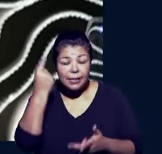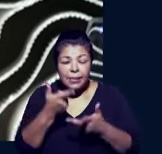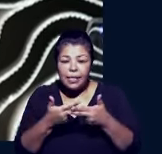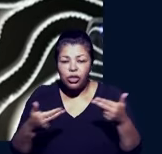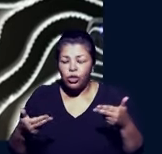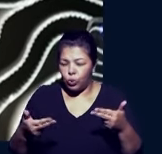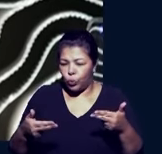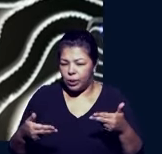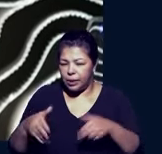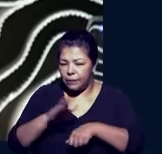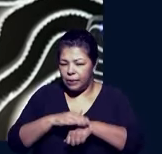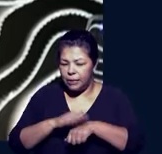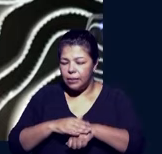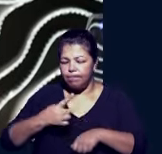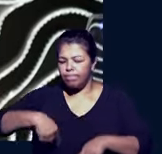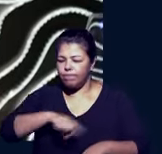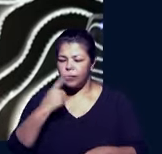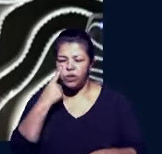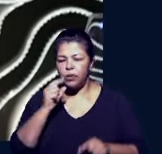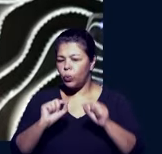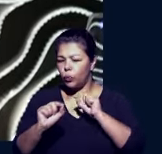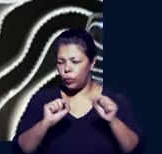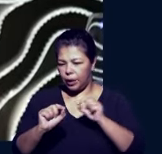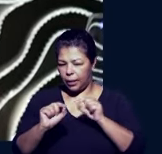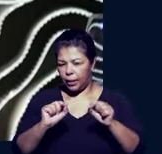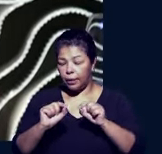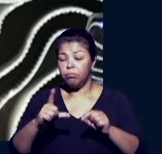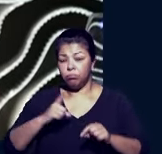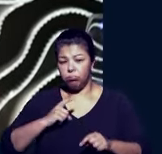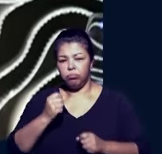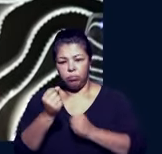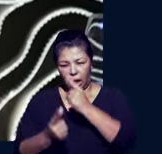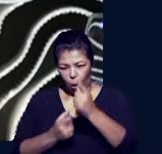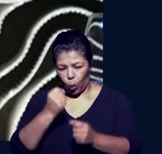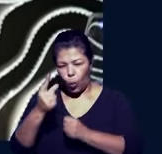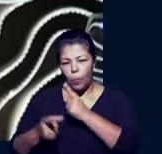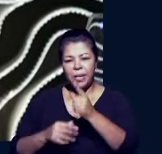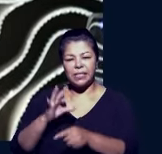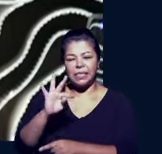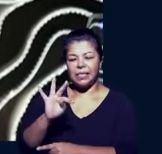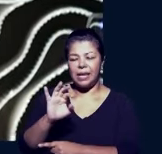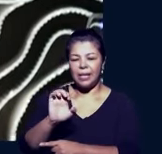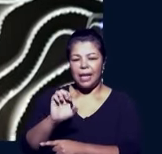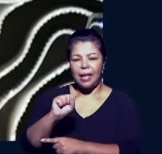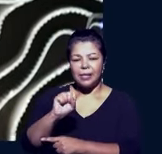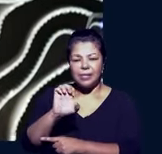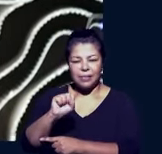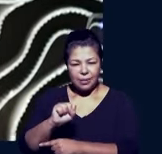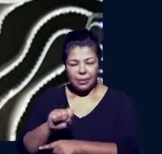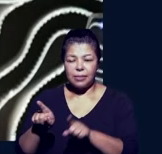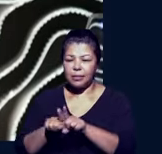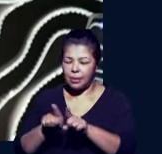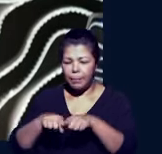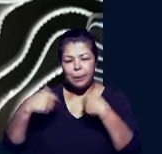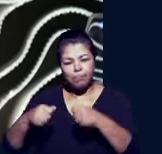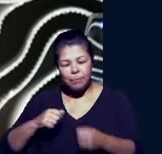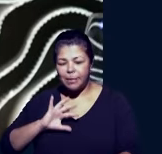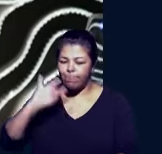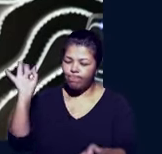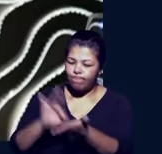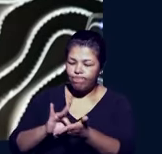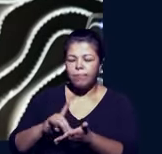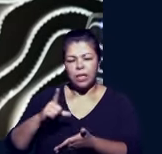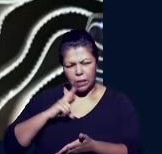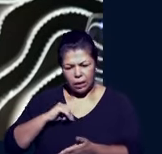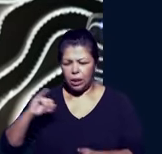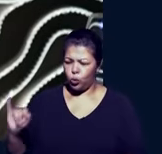a gente olha o cenário externo a gente vai ver que as teses de desinflação não estão se confirmando a gente deve ter taxas de juro se mantendo em níveis um pouco mais